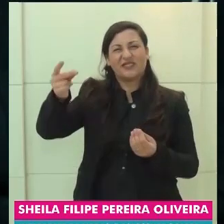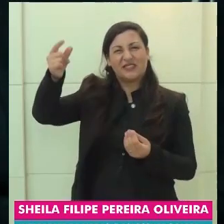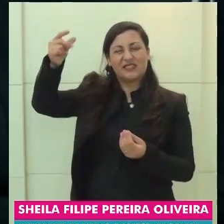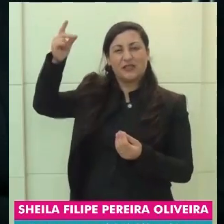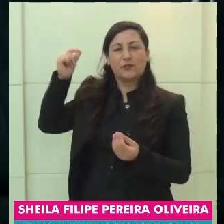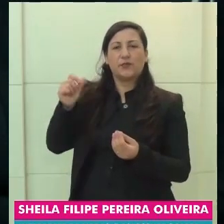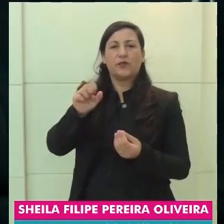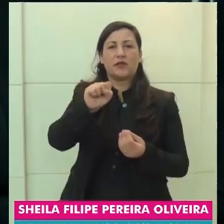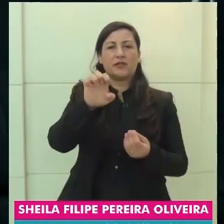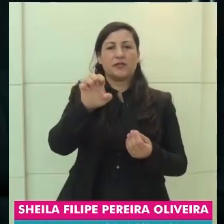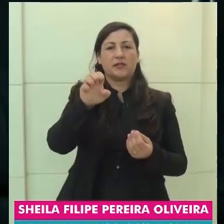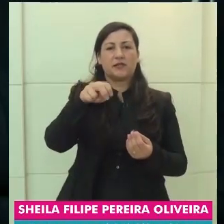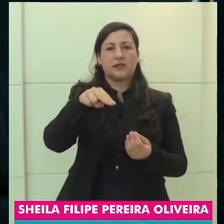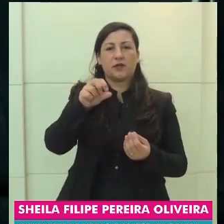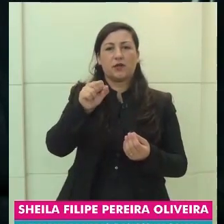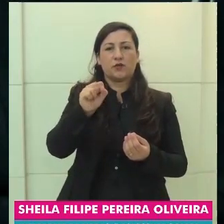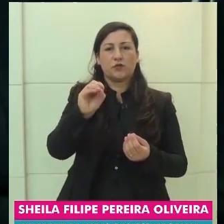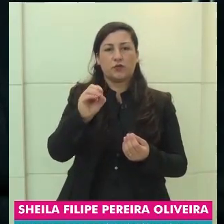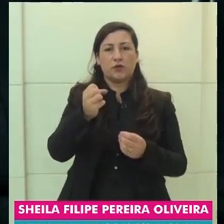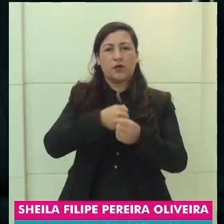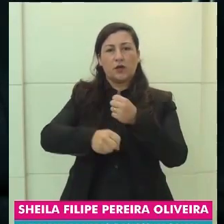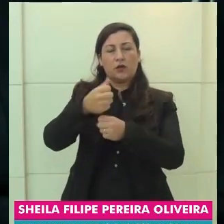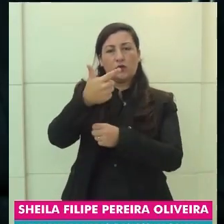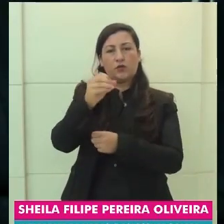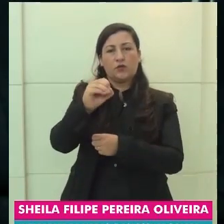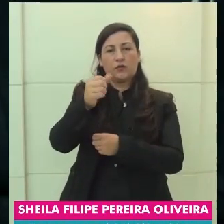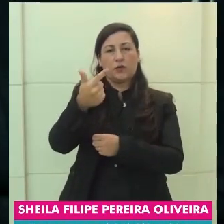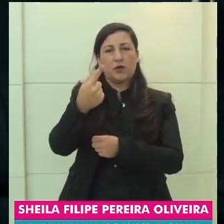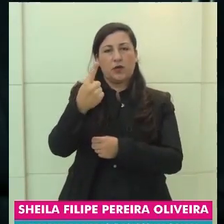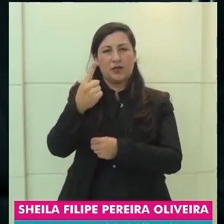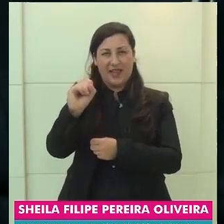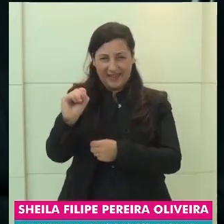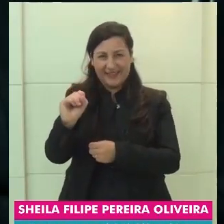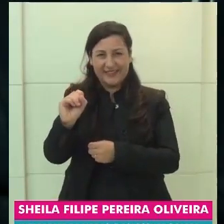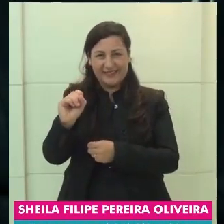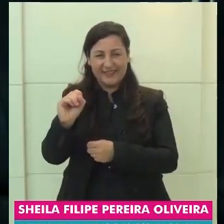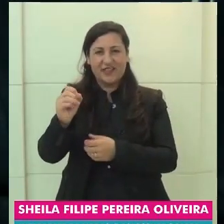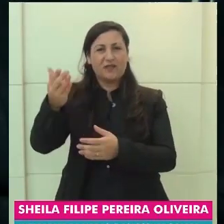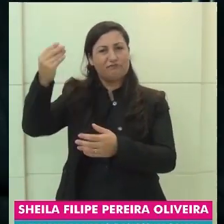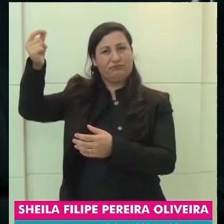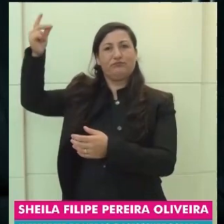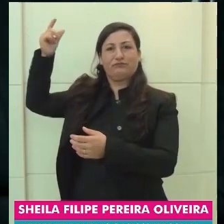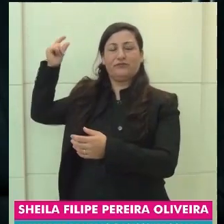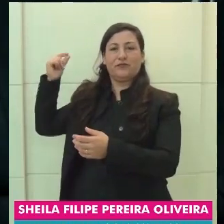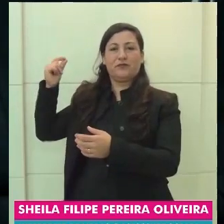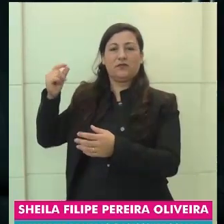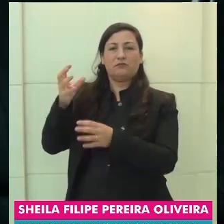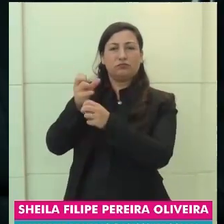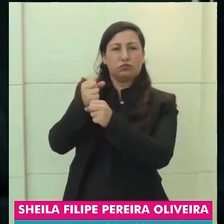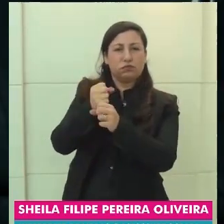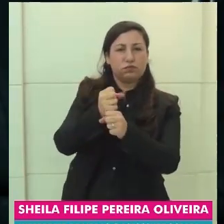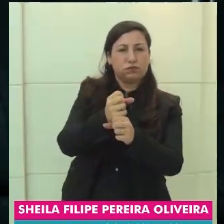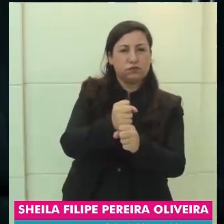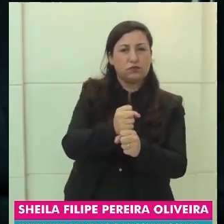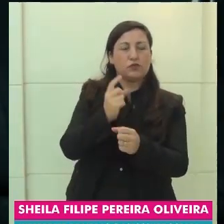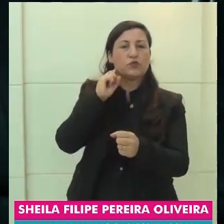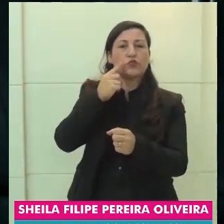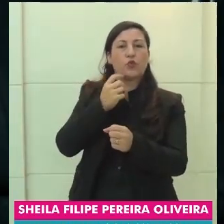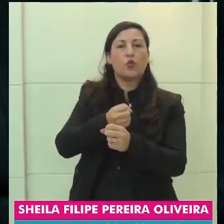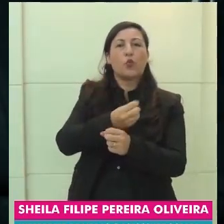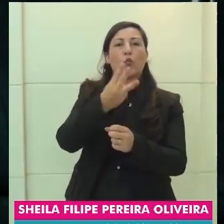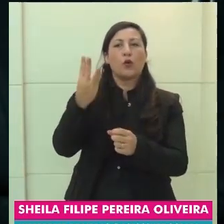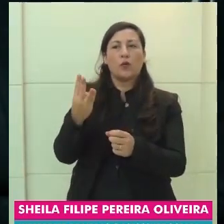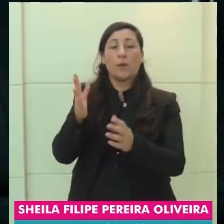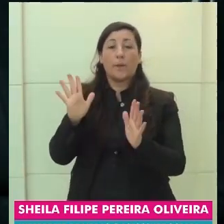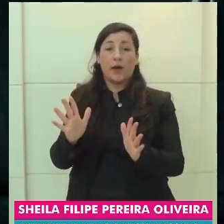censo foi de 2010, no caso. Mas, nós temos, no caso aqui, registrado em